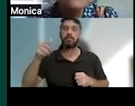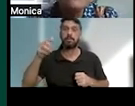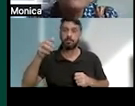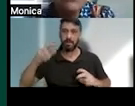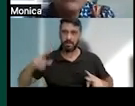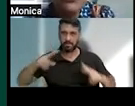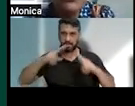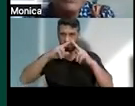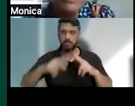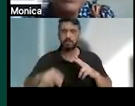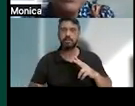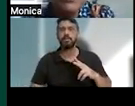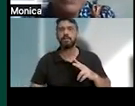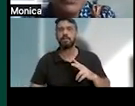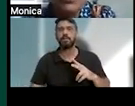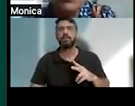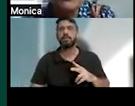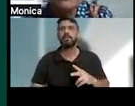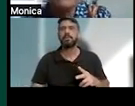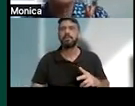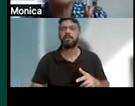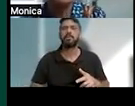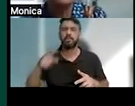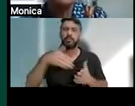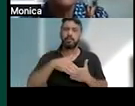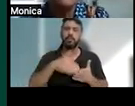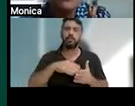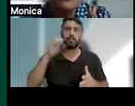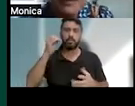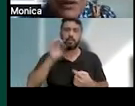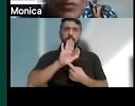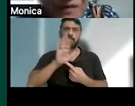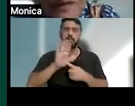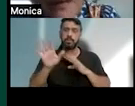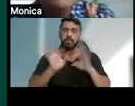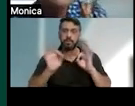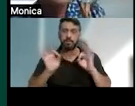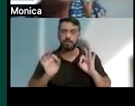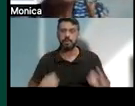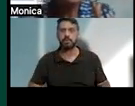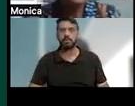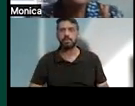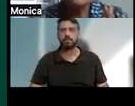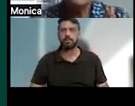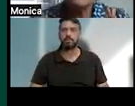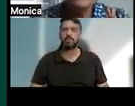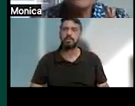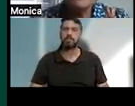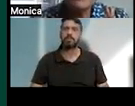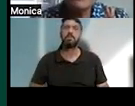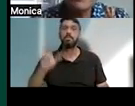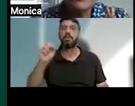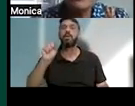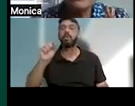em outro final de outubro para mostrar o projeto na competição. Mas a competição